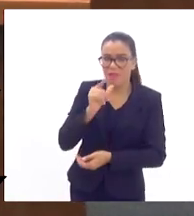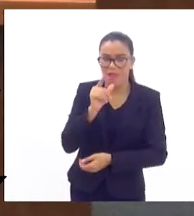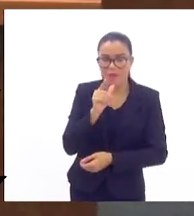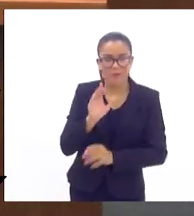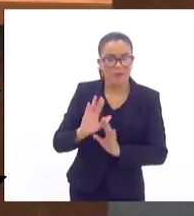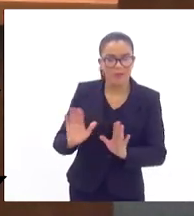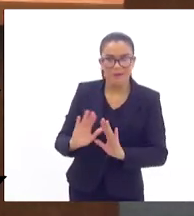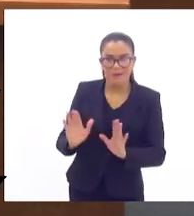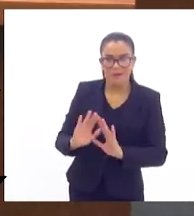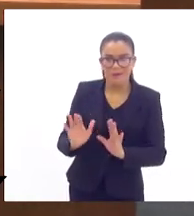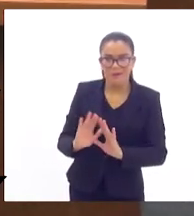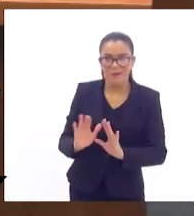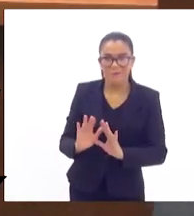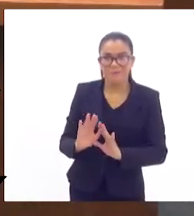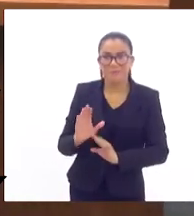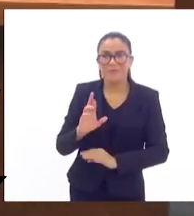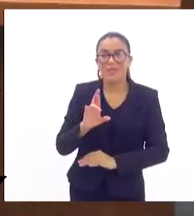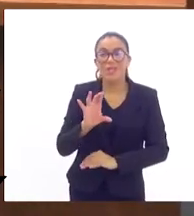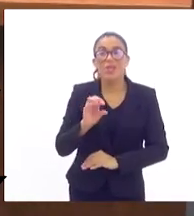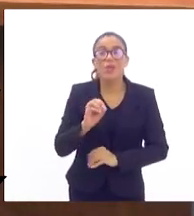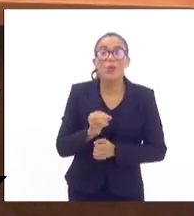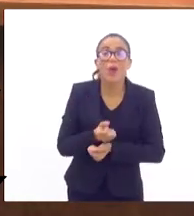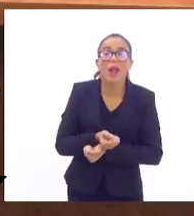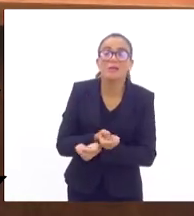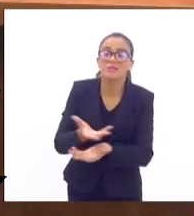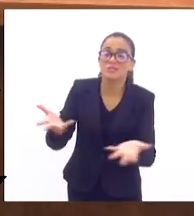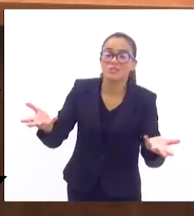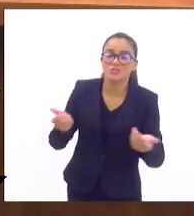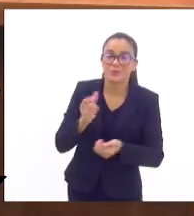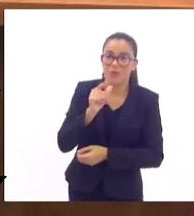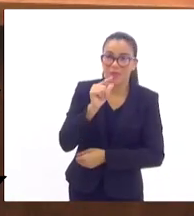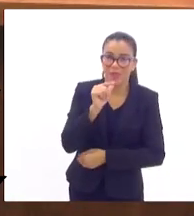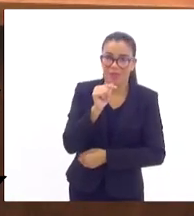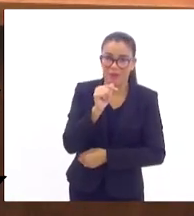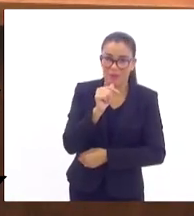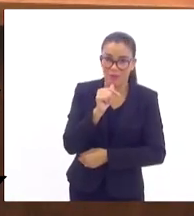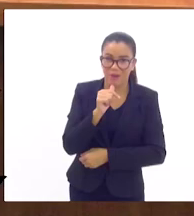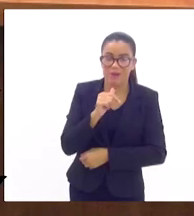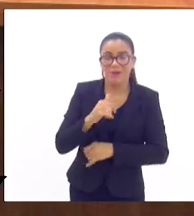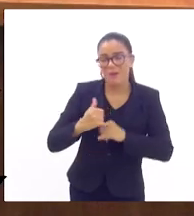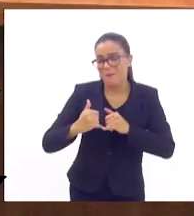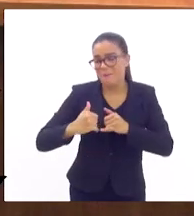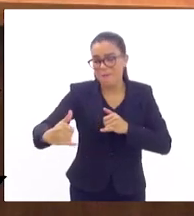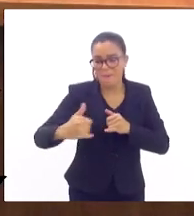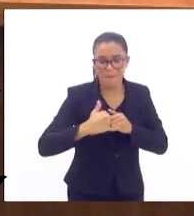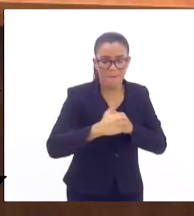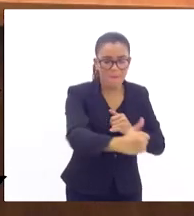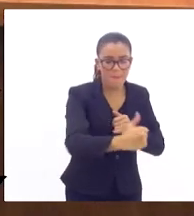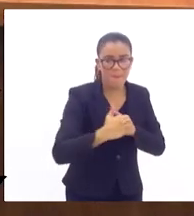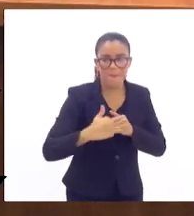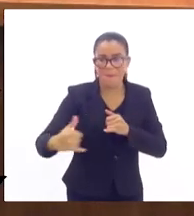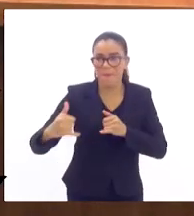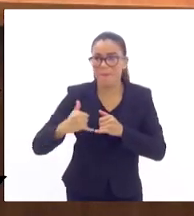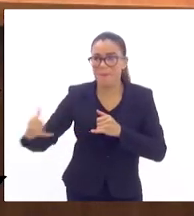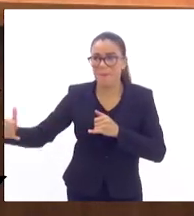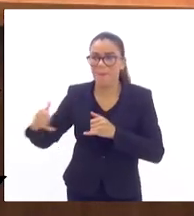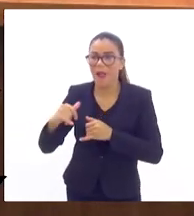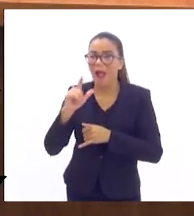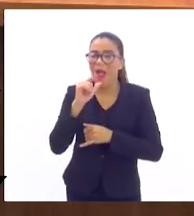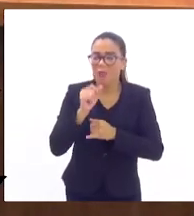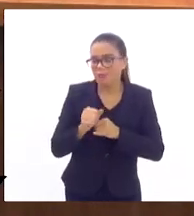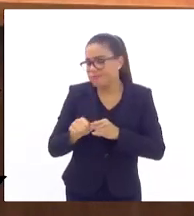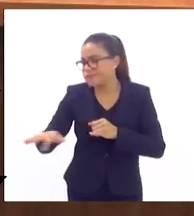cidade, está faltando. Rio Claro, ela distribui água. Nós temos lá a Represa São João Marco, foi uma Represa São João Marco, hoje é o